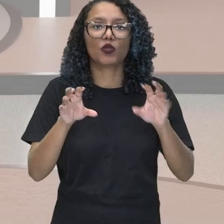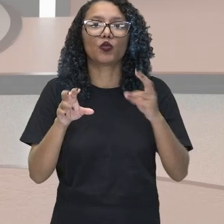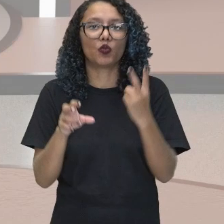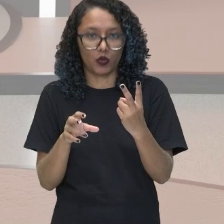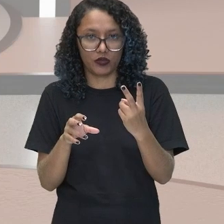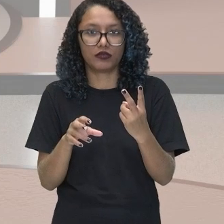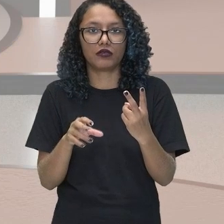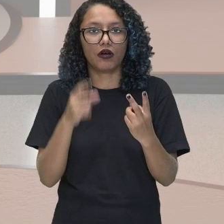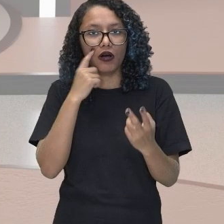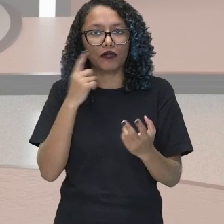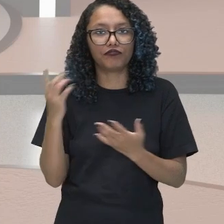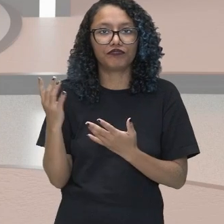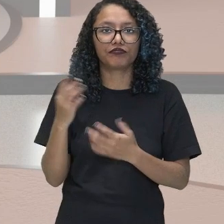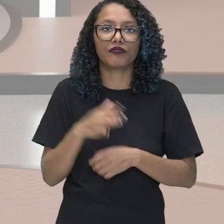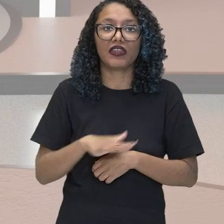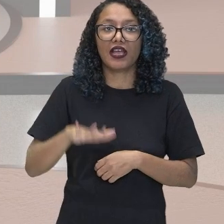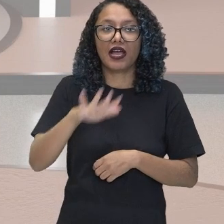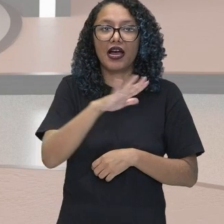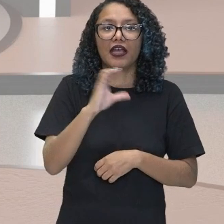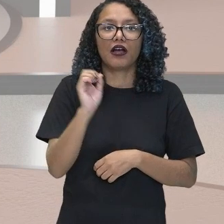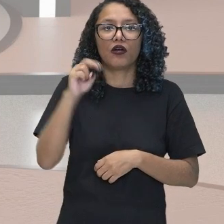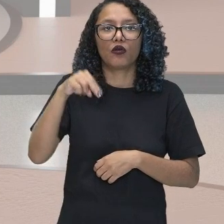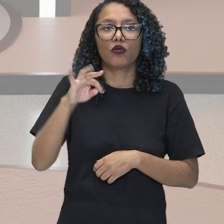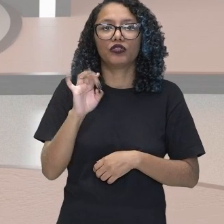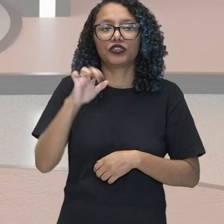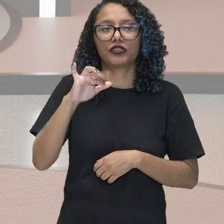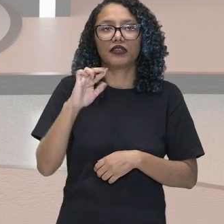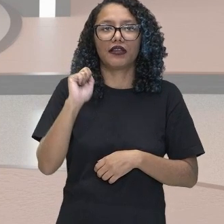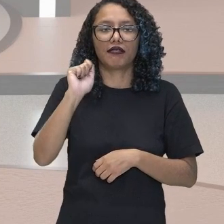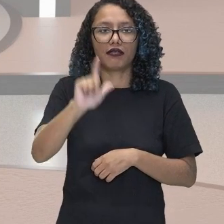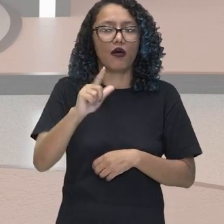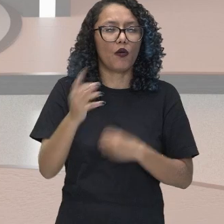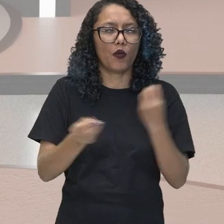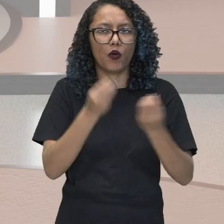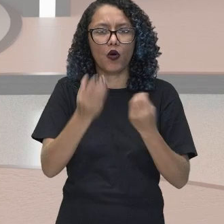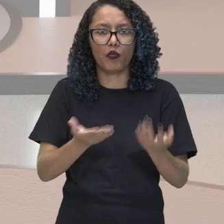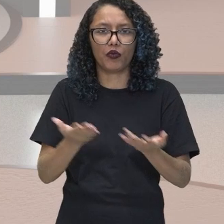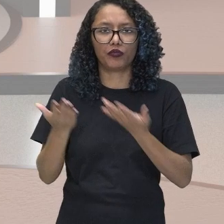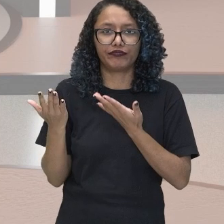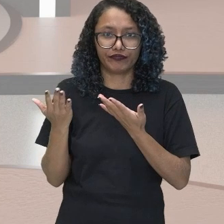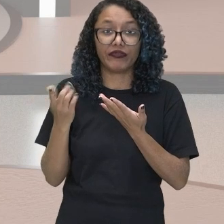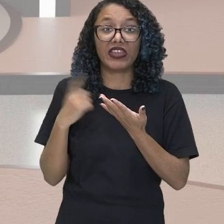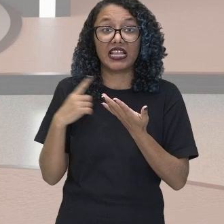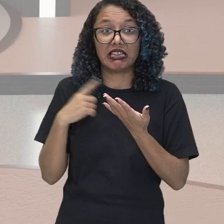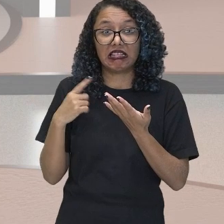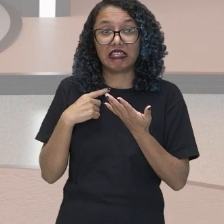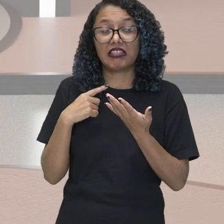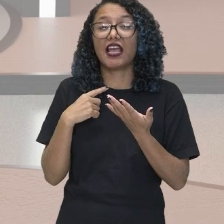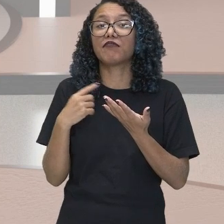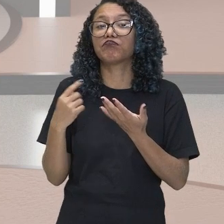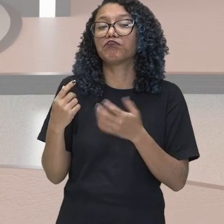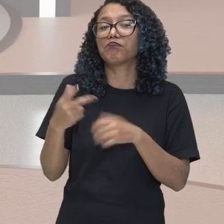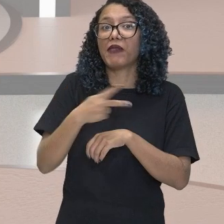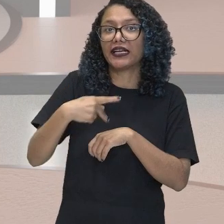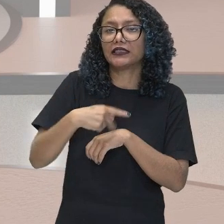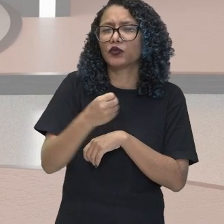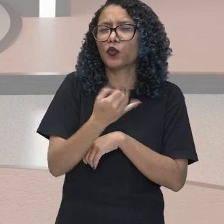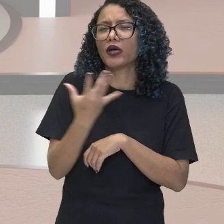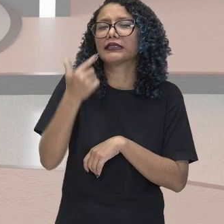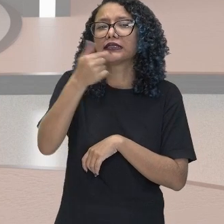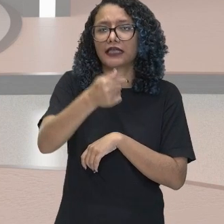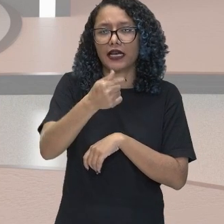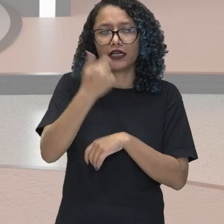aqui comigo a parte continental. Então, a parte continental ela é formada por 7 países. Então, lá em